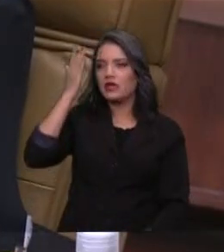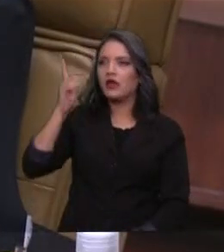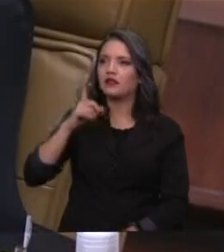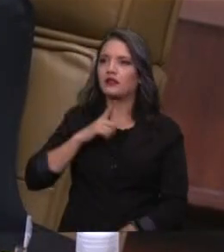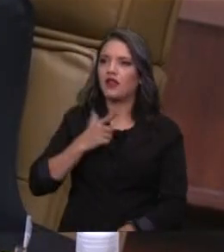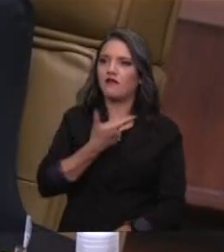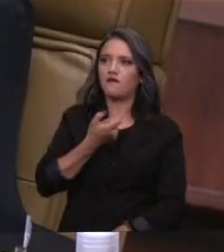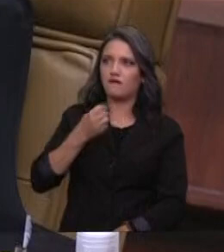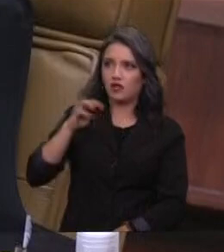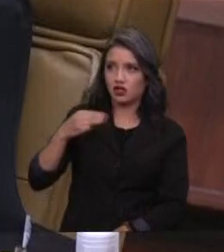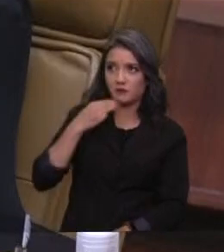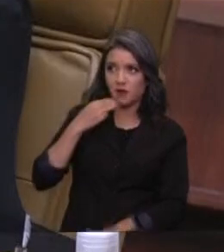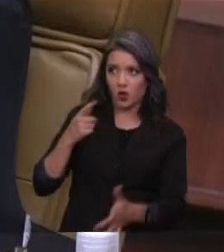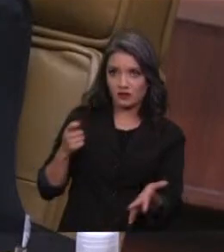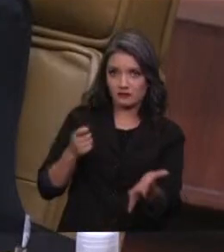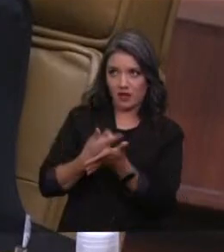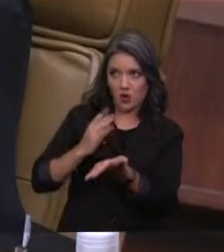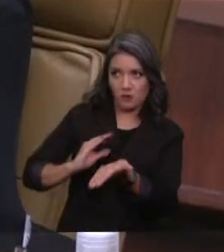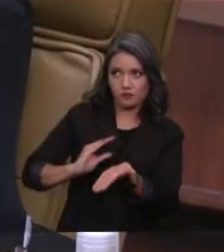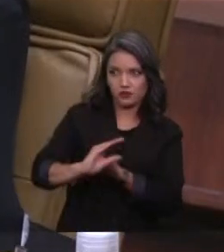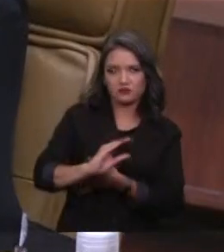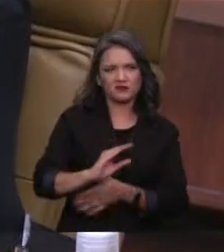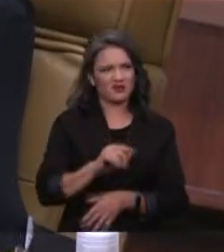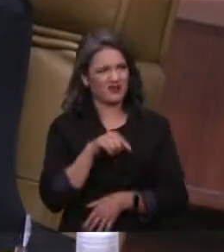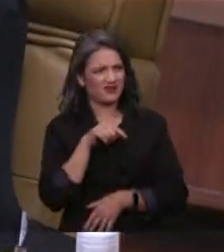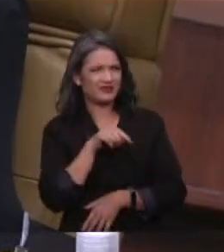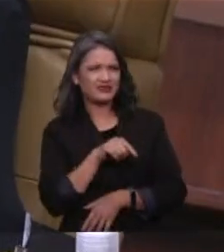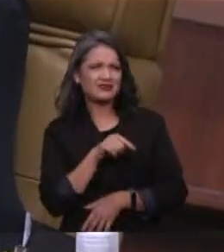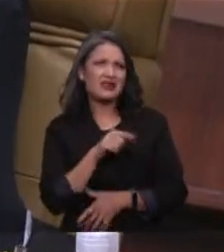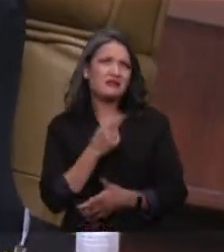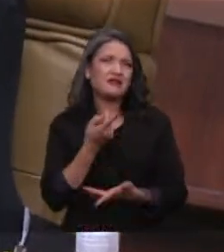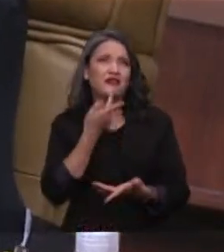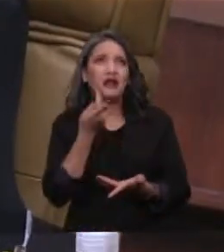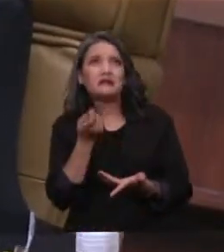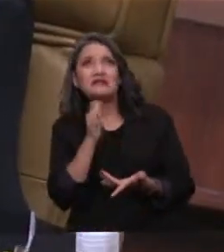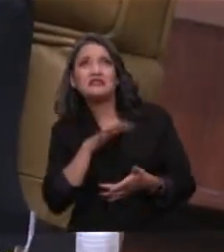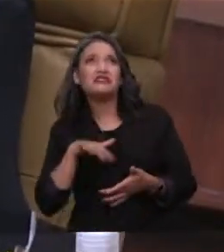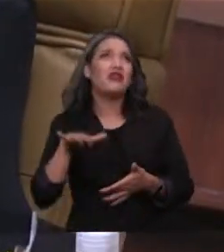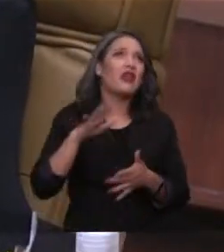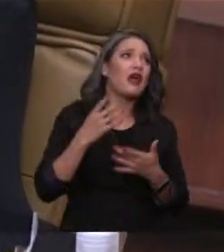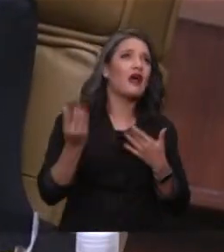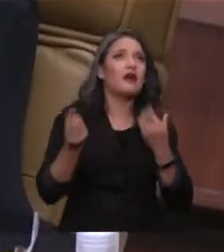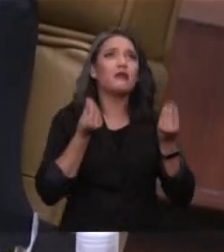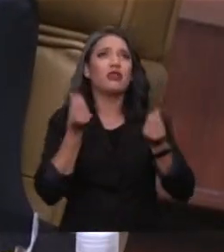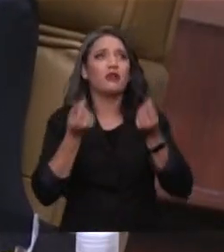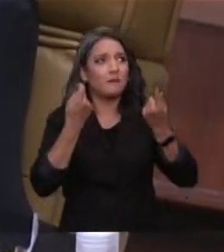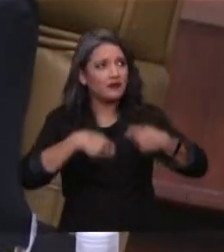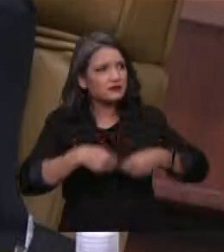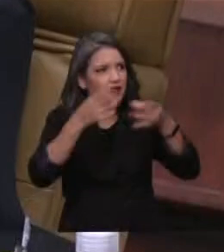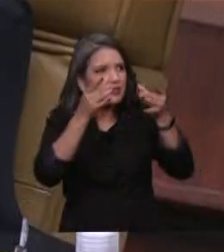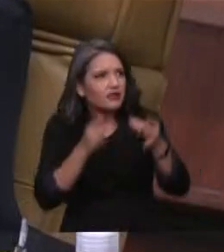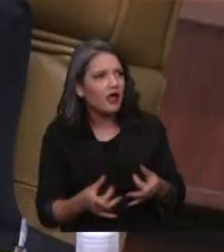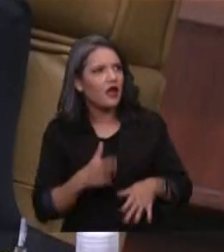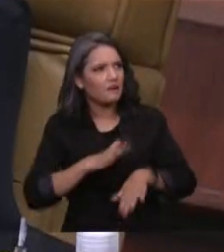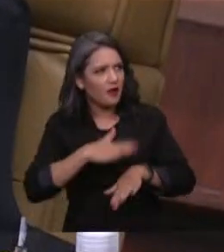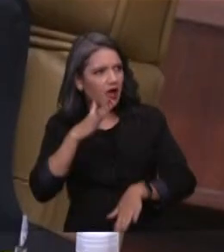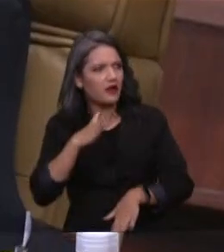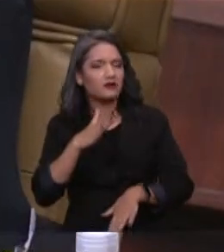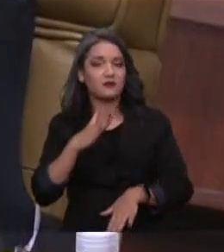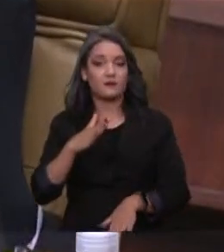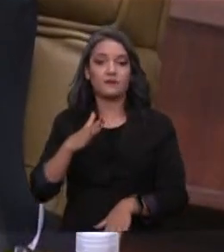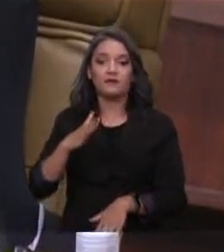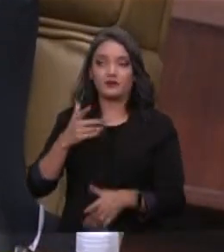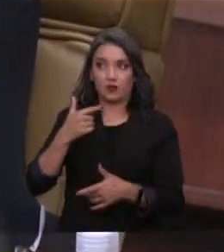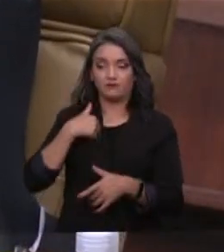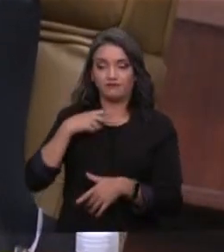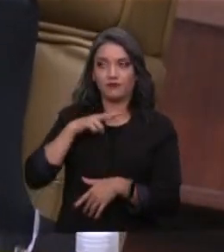foram pagos 20 milhões. O juiz, então, pergunta, o senhor está um pouco genérico, seja mais específico. O senhor Valmir,